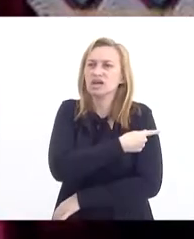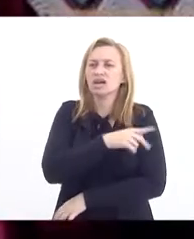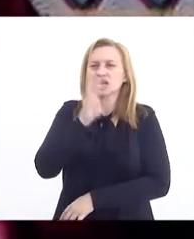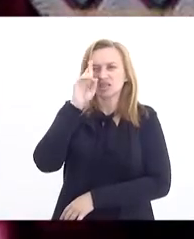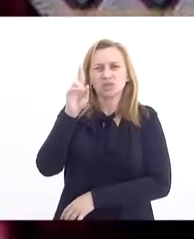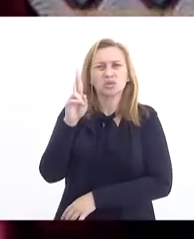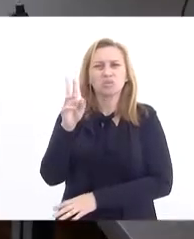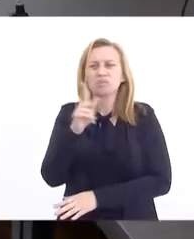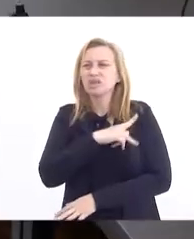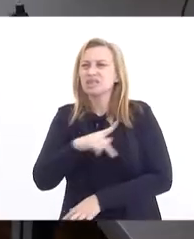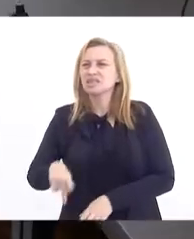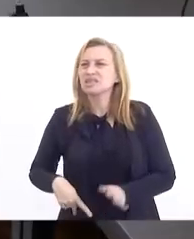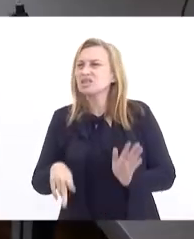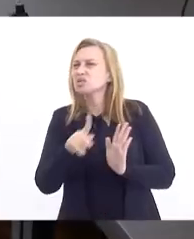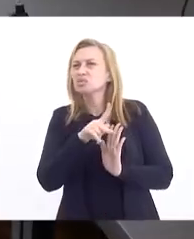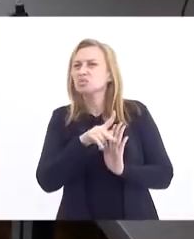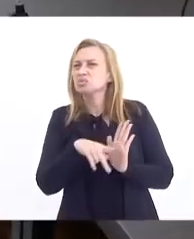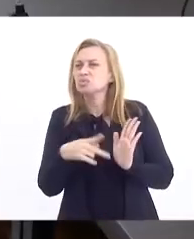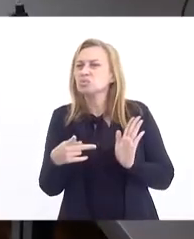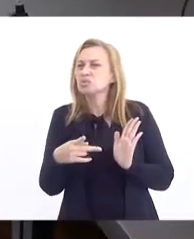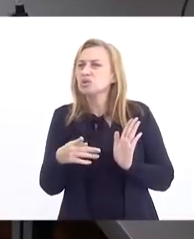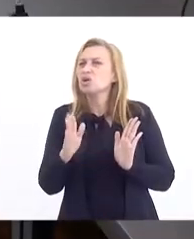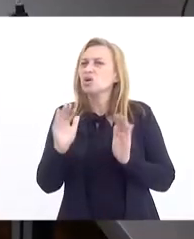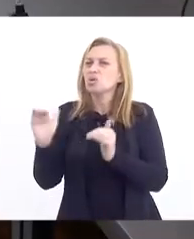pauta? O Supremo já decidiu sobre isso.